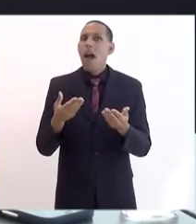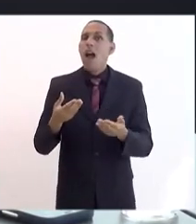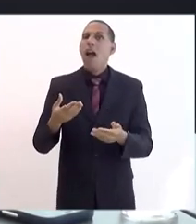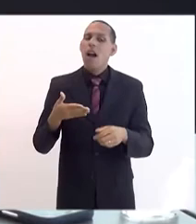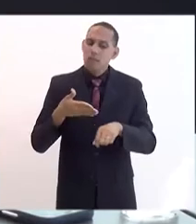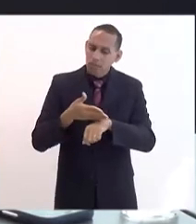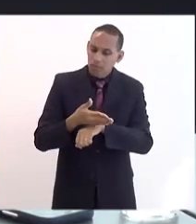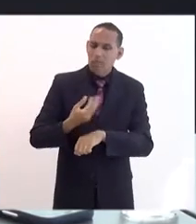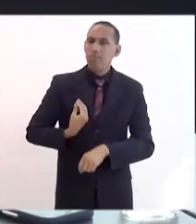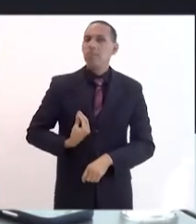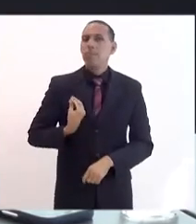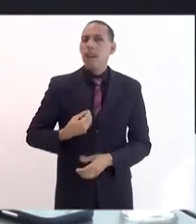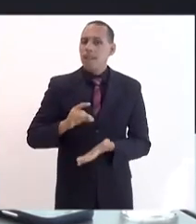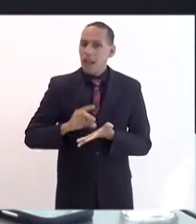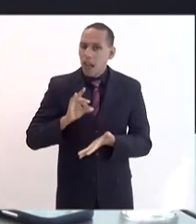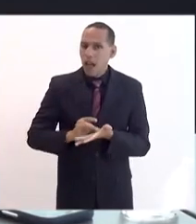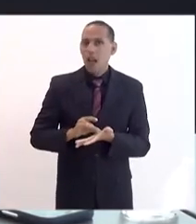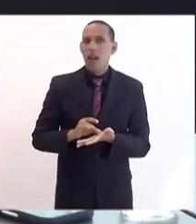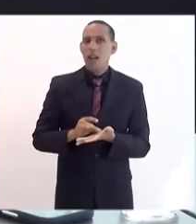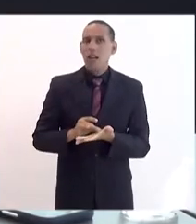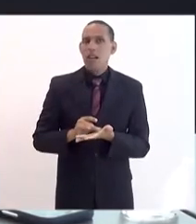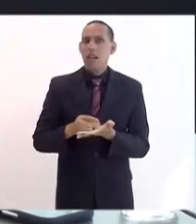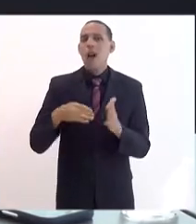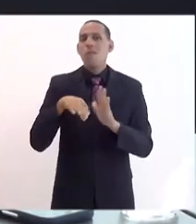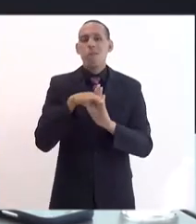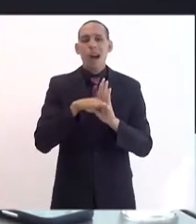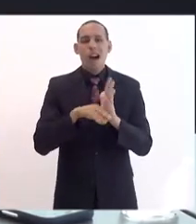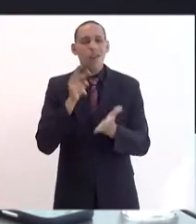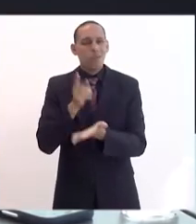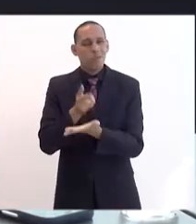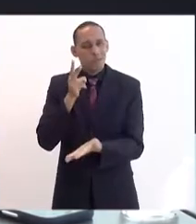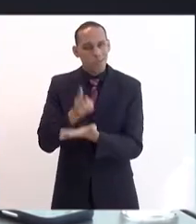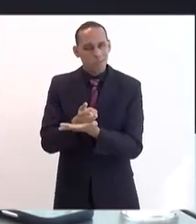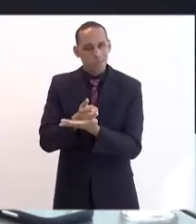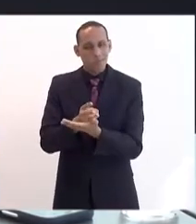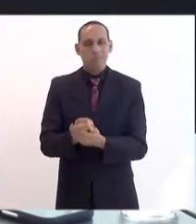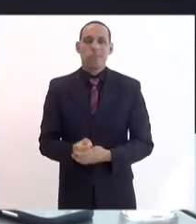Pô. É pauta permanente.